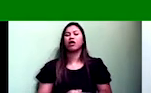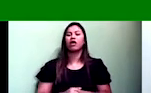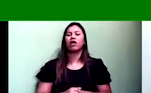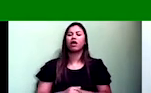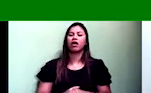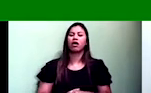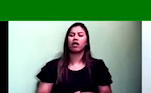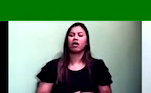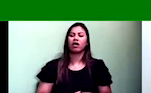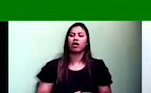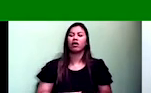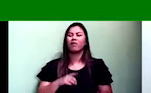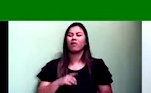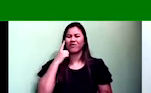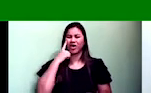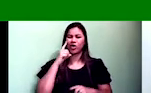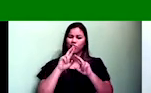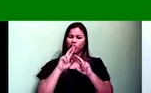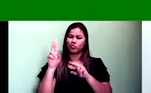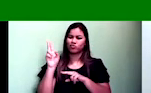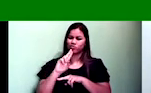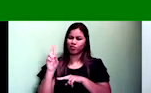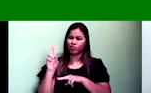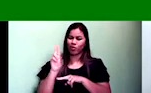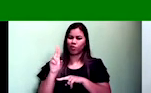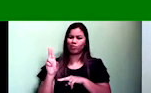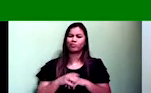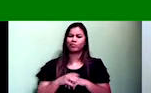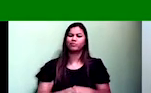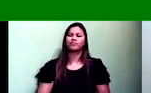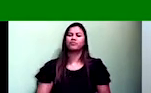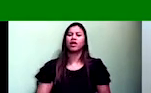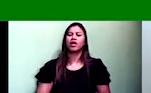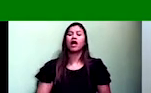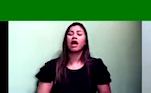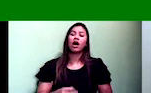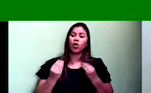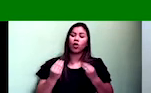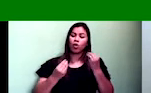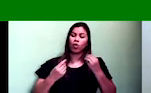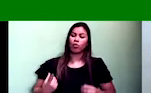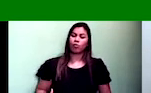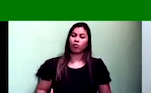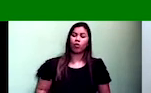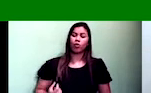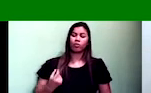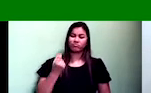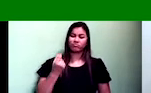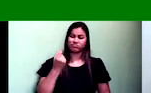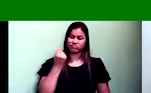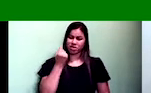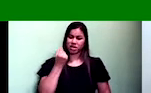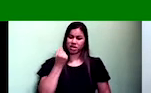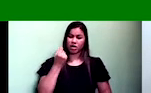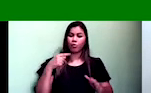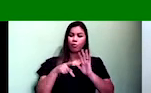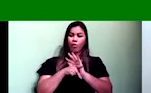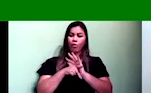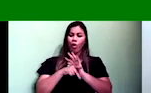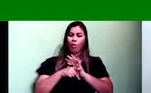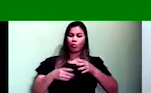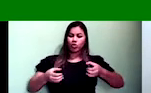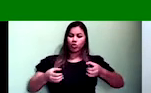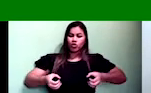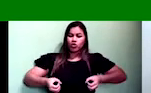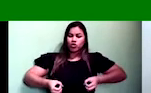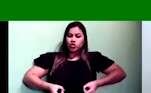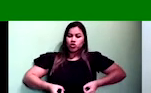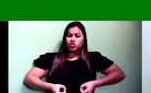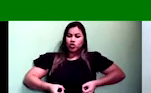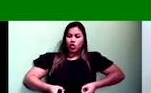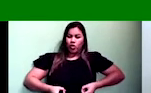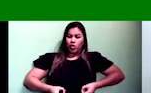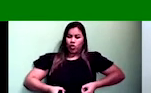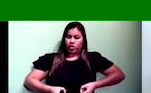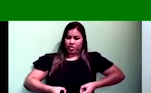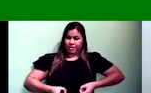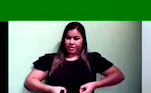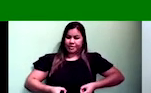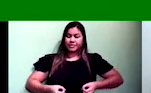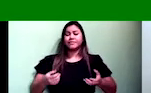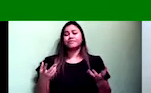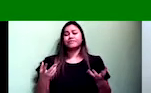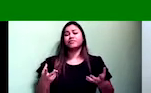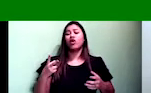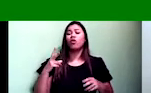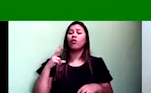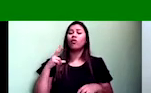neoplasia intraepitelial cervical, ou seja, câncer de colo do útero. Para esse vírus, existe uma vacina.